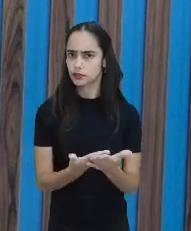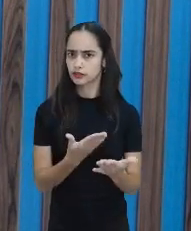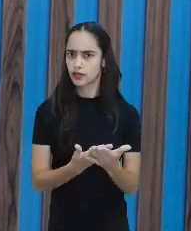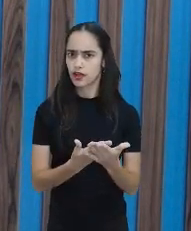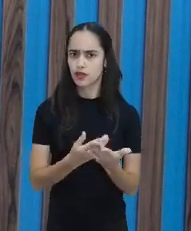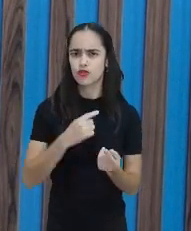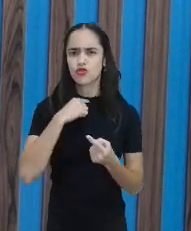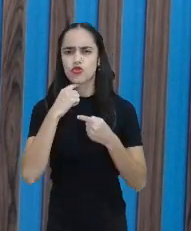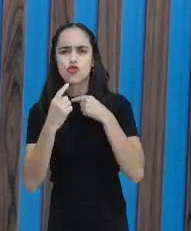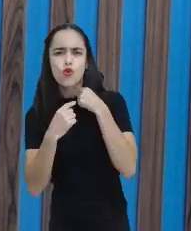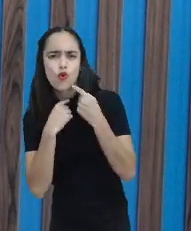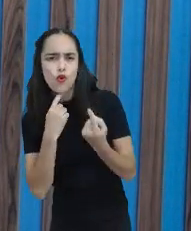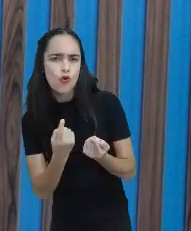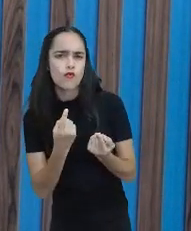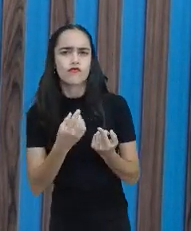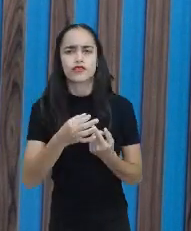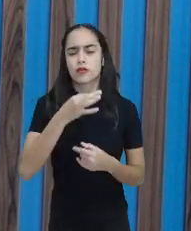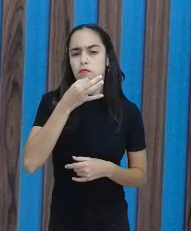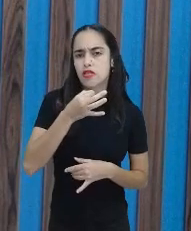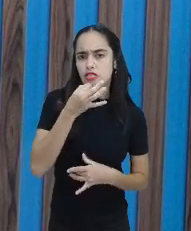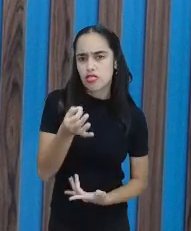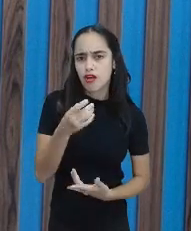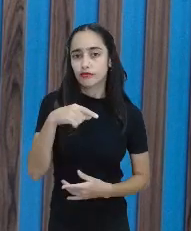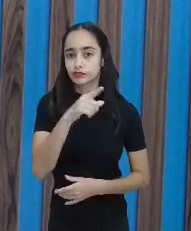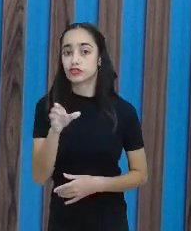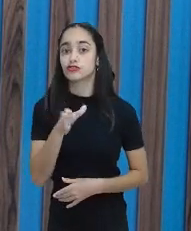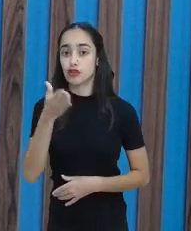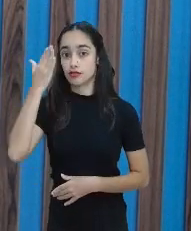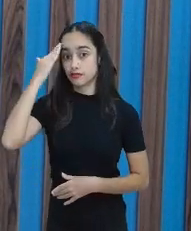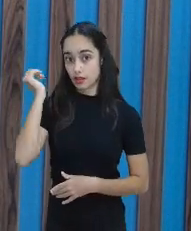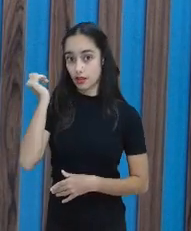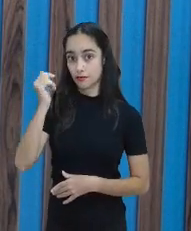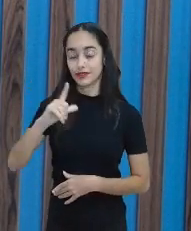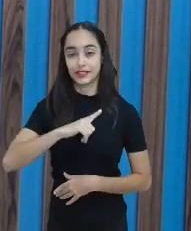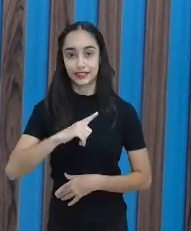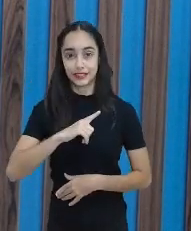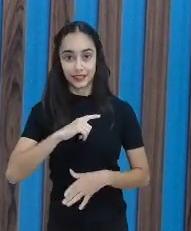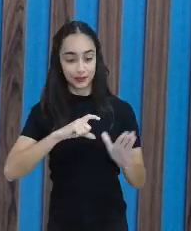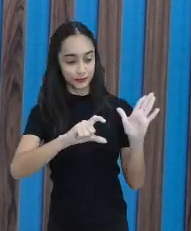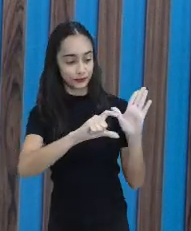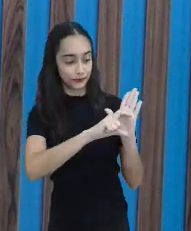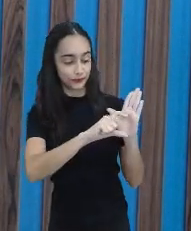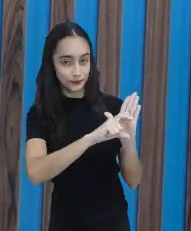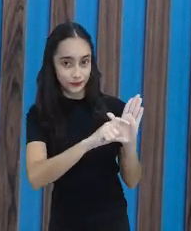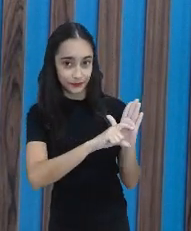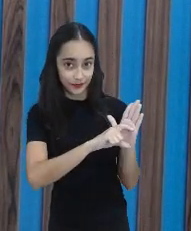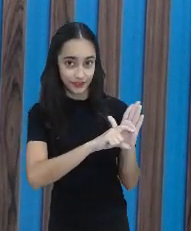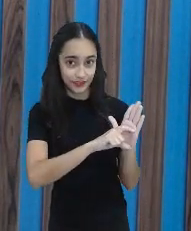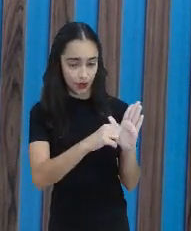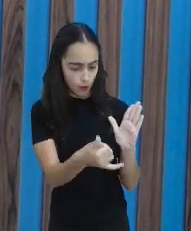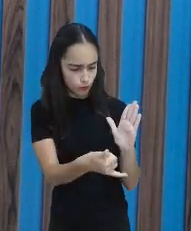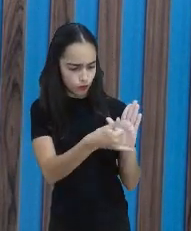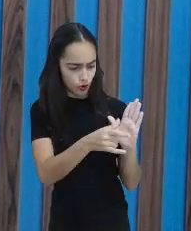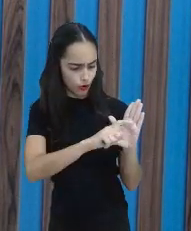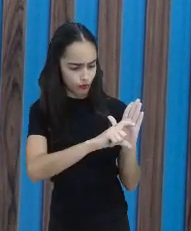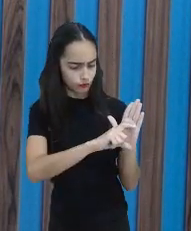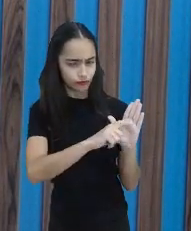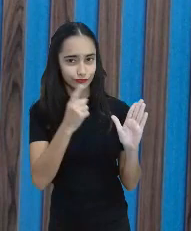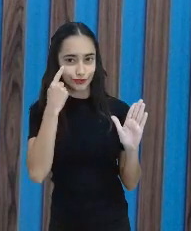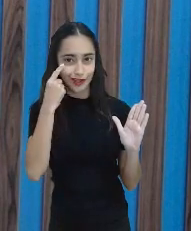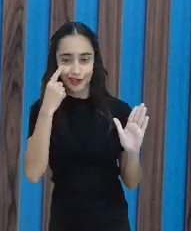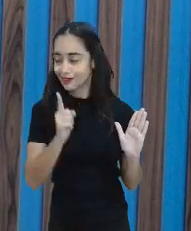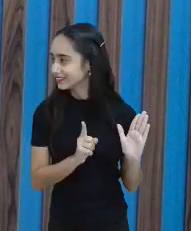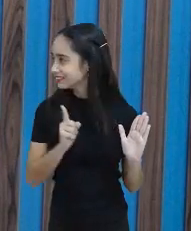dúvidas, deixar comentário, você já sabe, né? Tem os QR Codes que vai aparecer aí na sua telinha como um toque